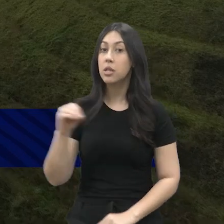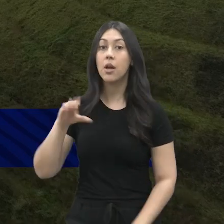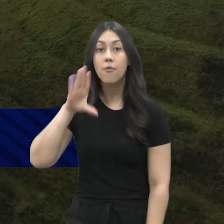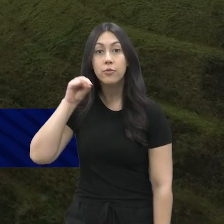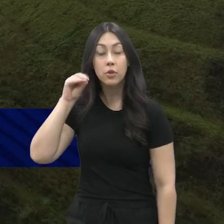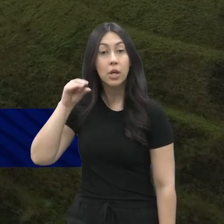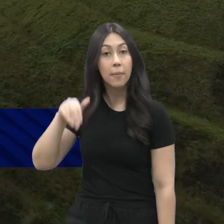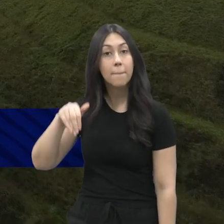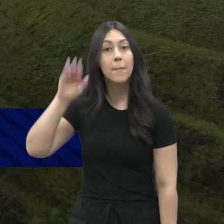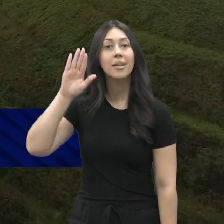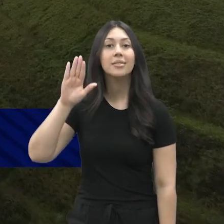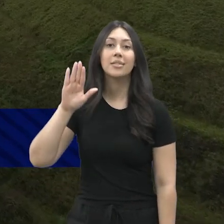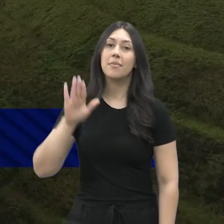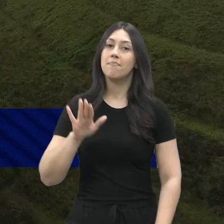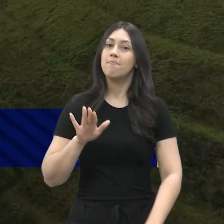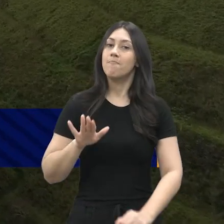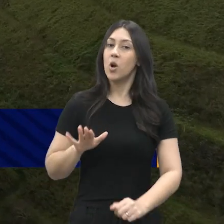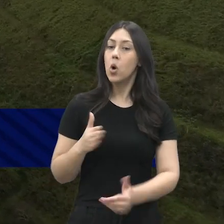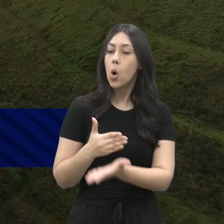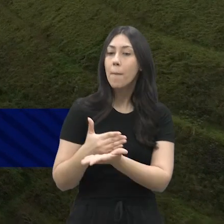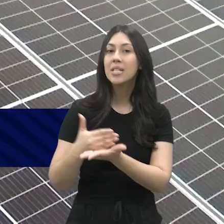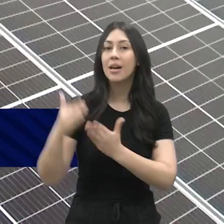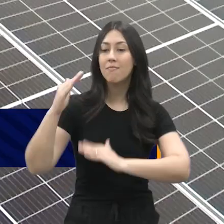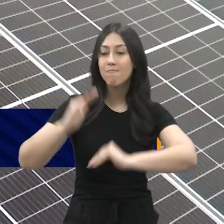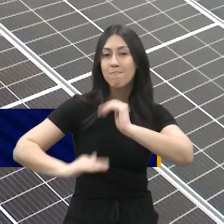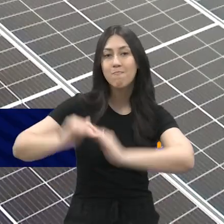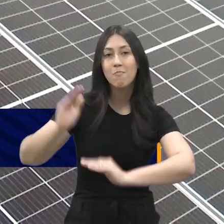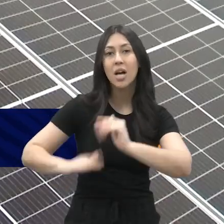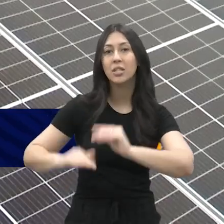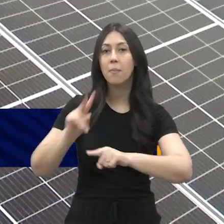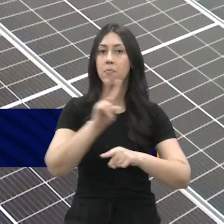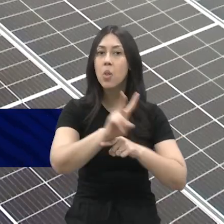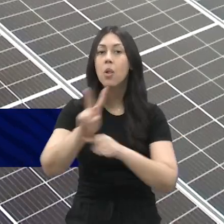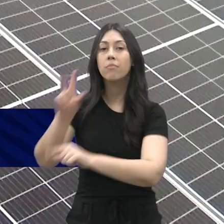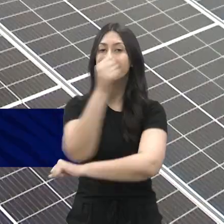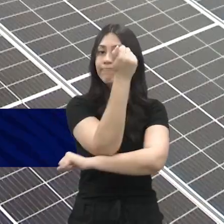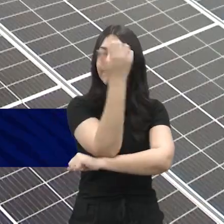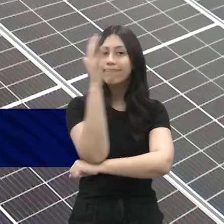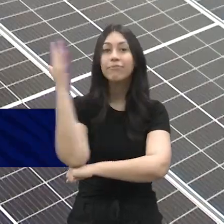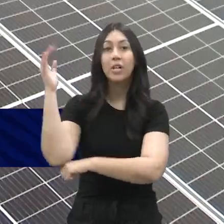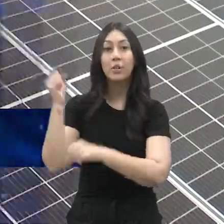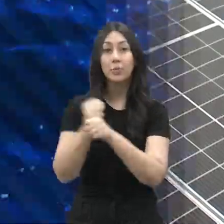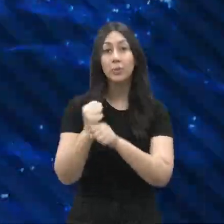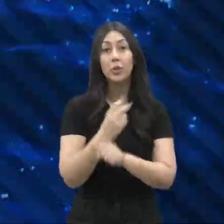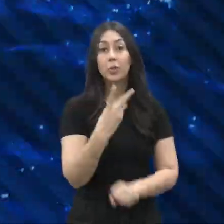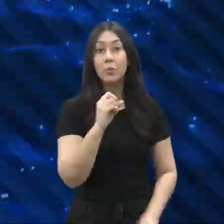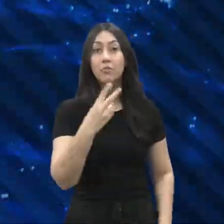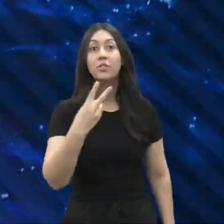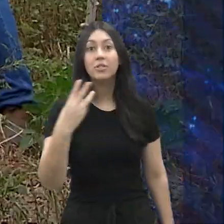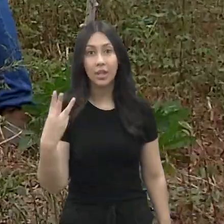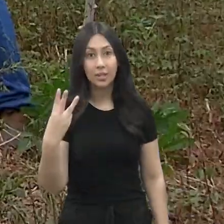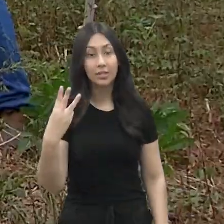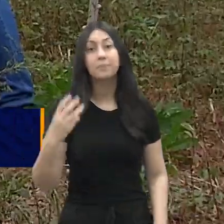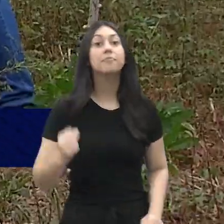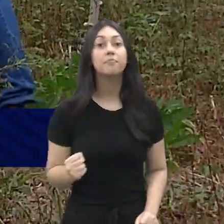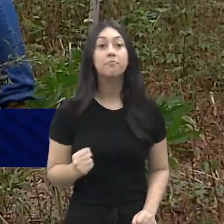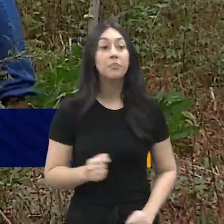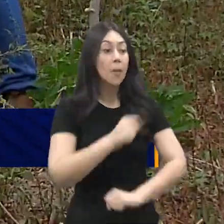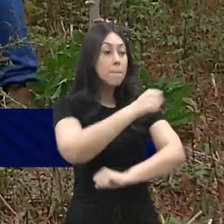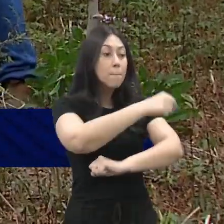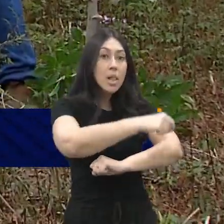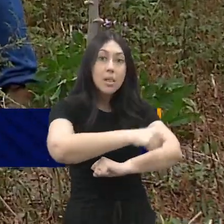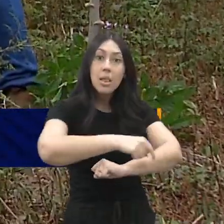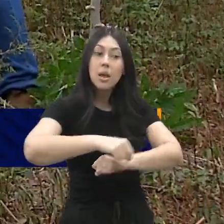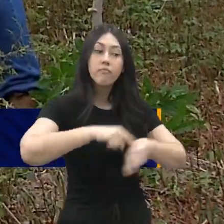funcionários, adotaram algum tipo de prática ambiental em 2023. Agricultura